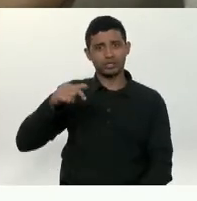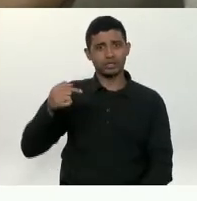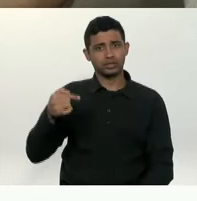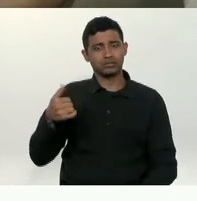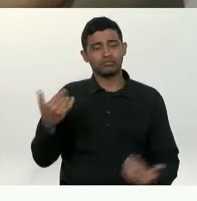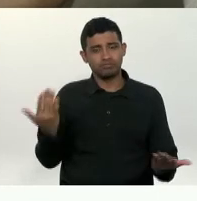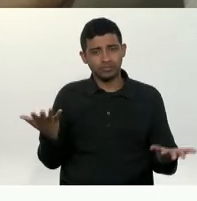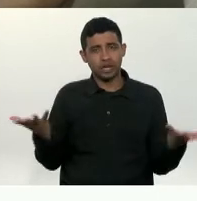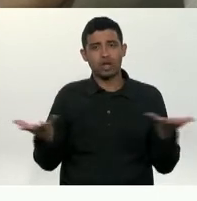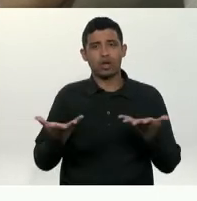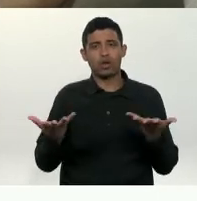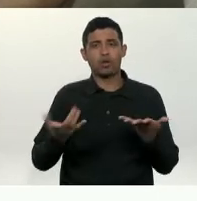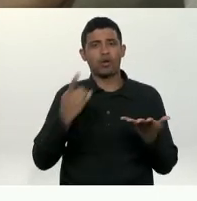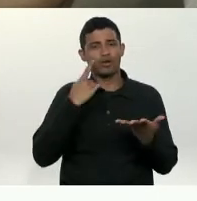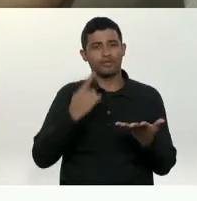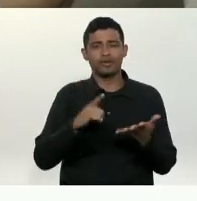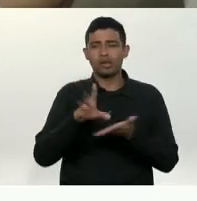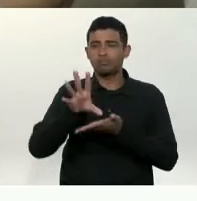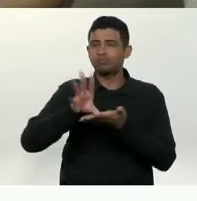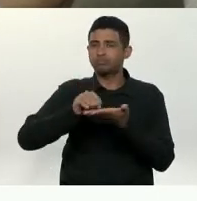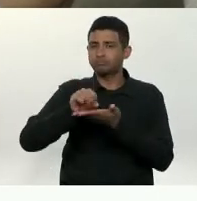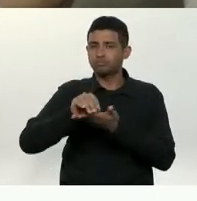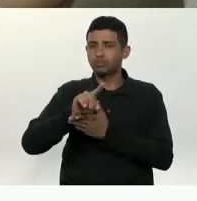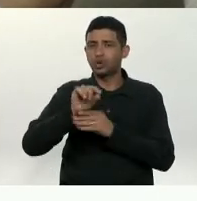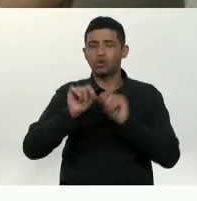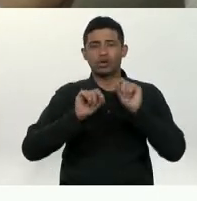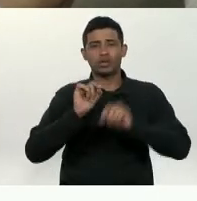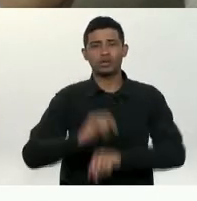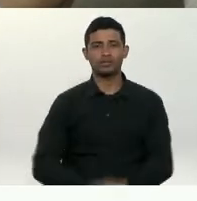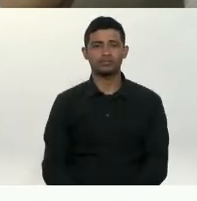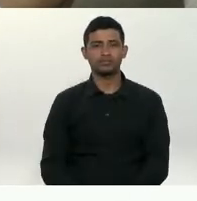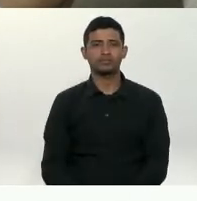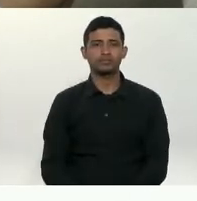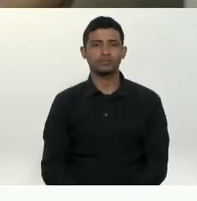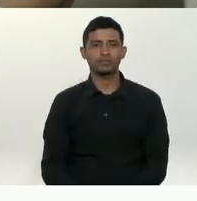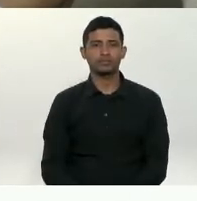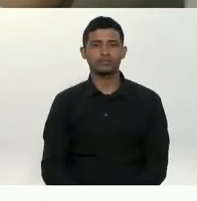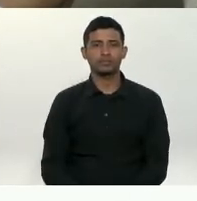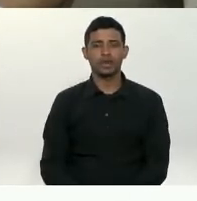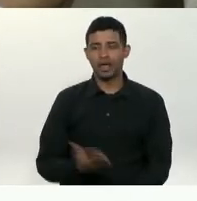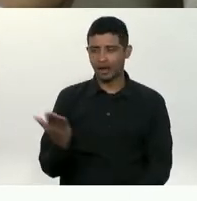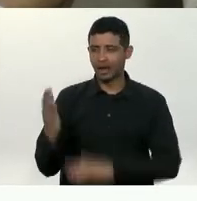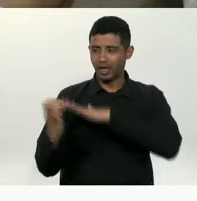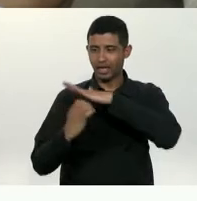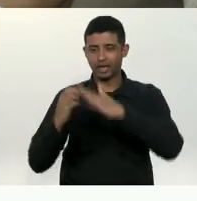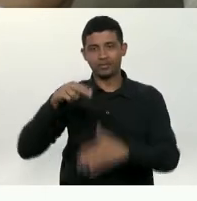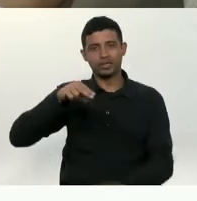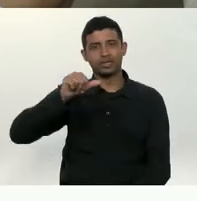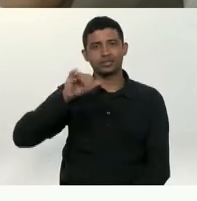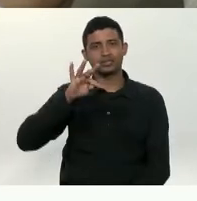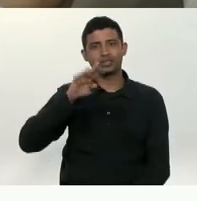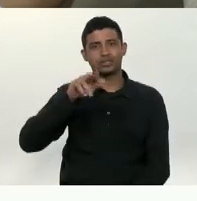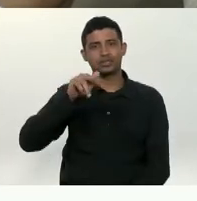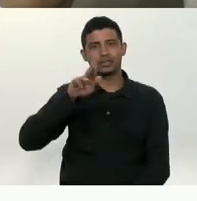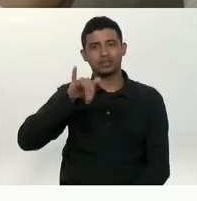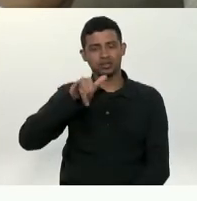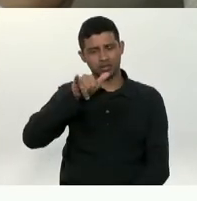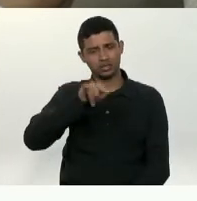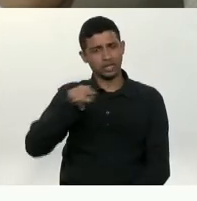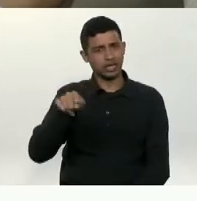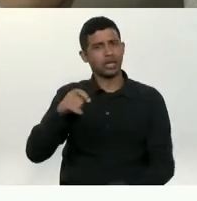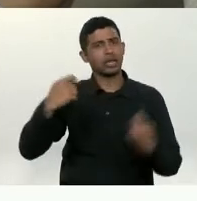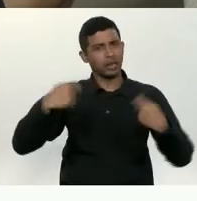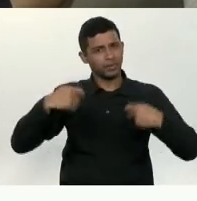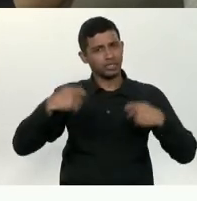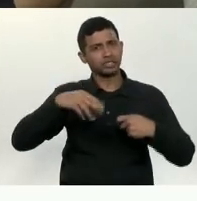Então, hoje, o modelo é que a Naturgy, né, ela tem que adquirir a